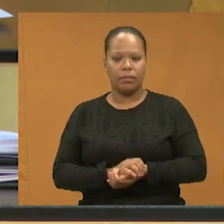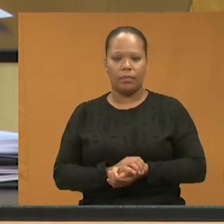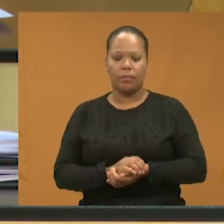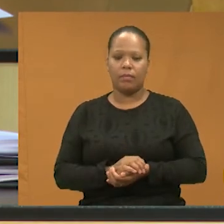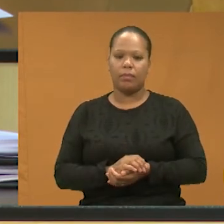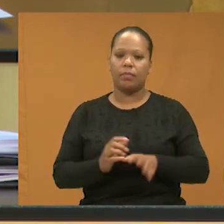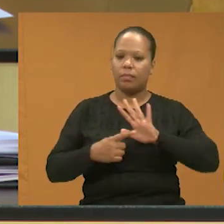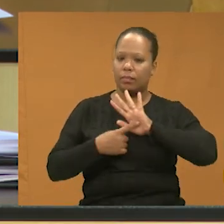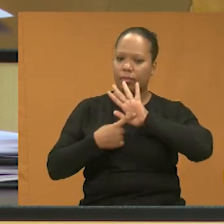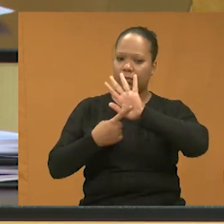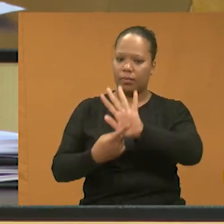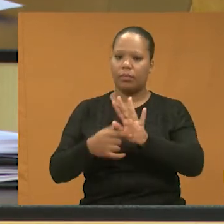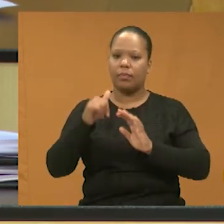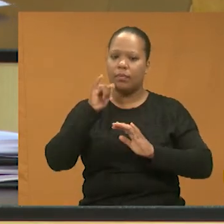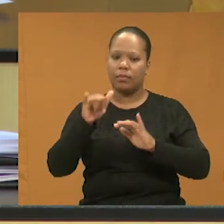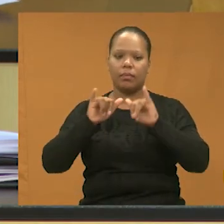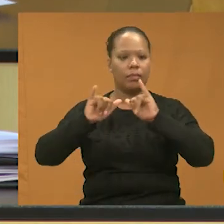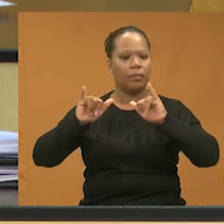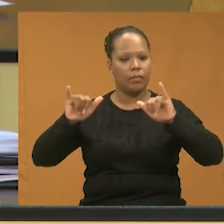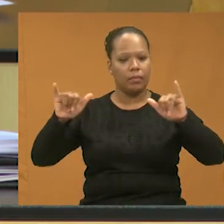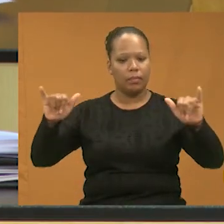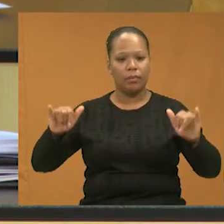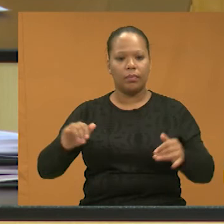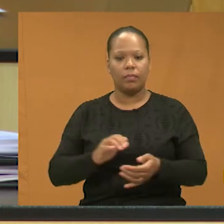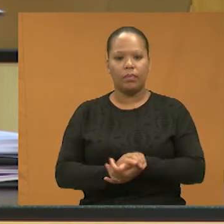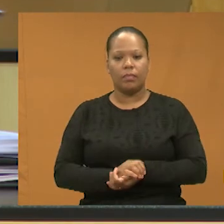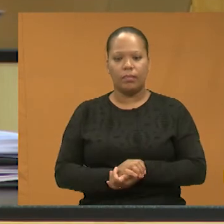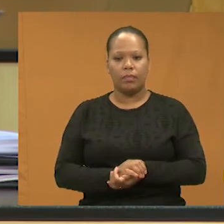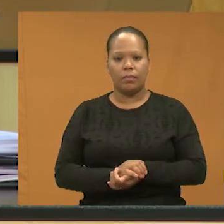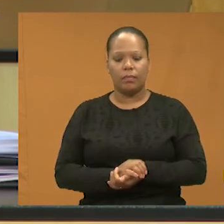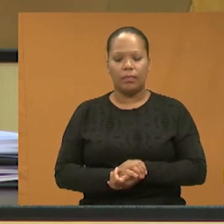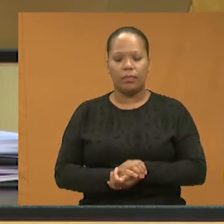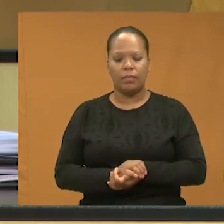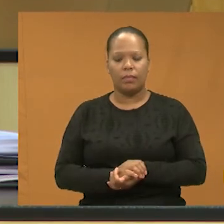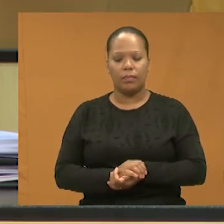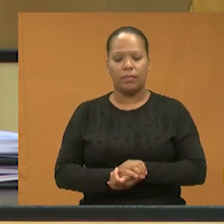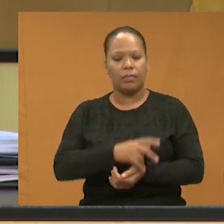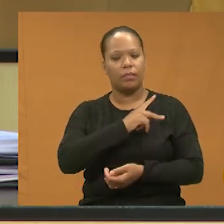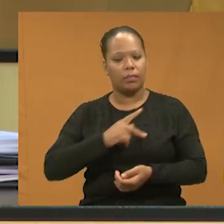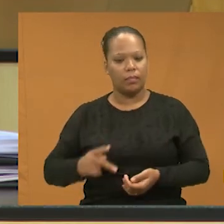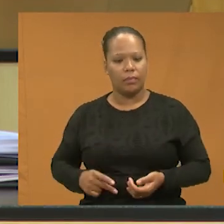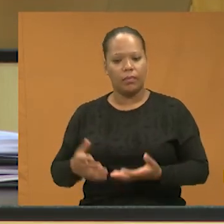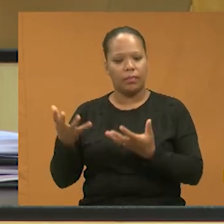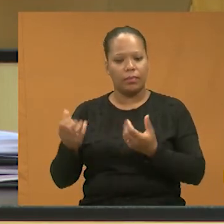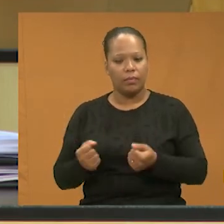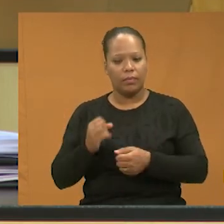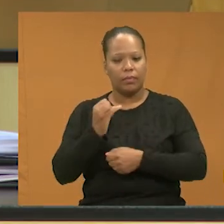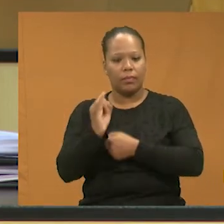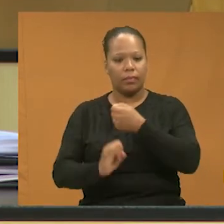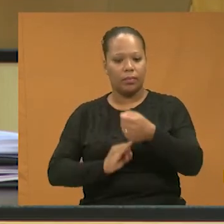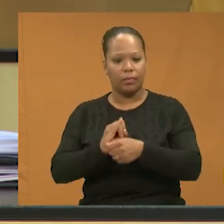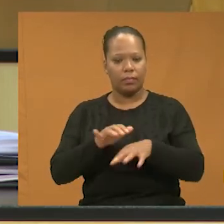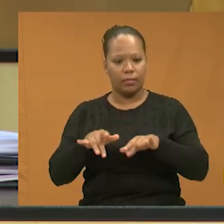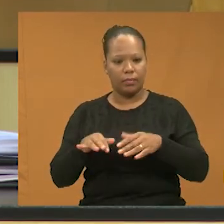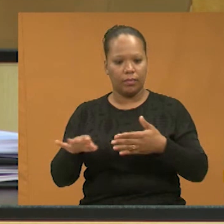as respostas, dar publicidade a elas, né? Os vereadores recebem na sua caixa lá de e-mails, tem tudo no computador e muitas das